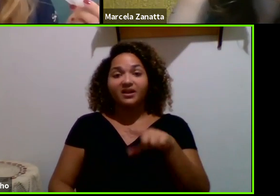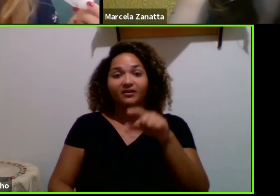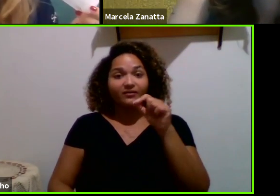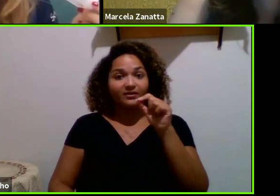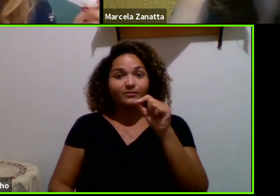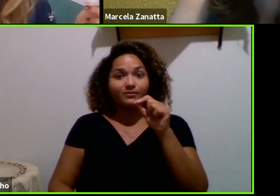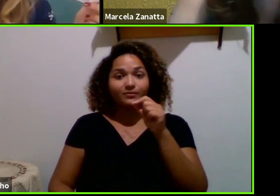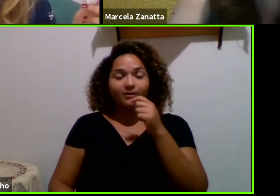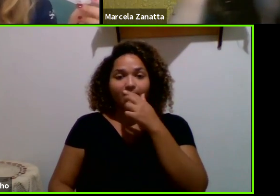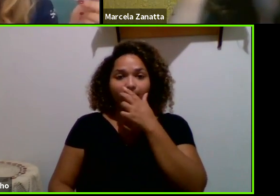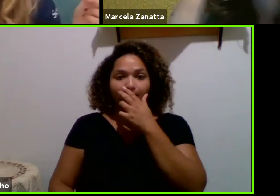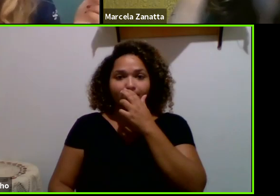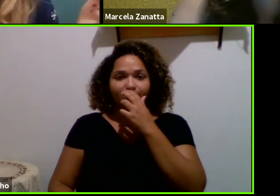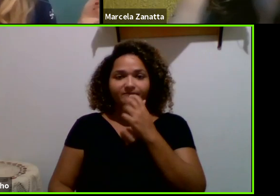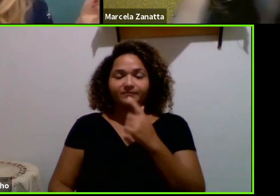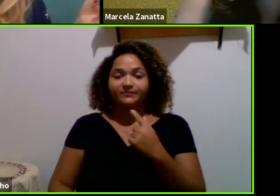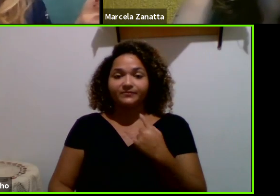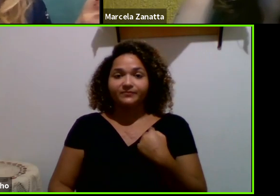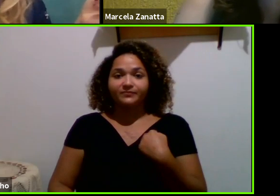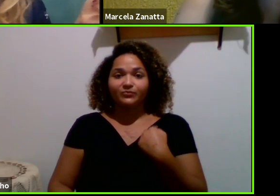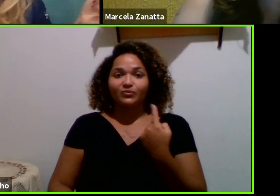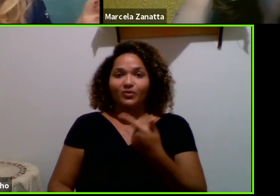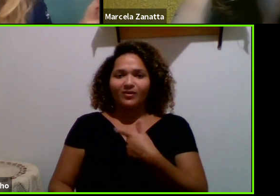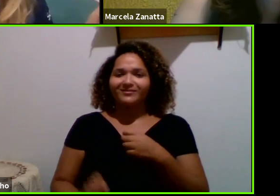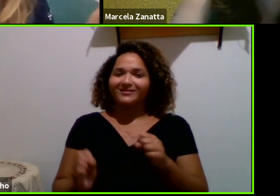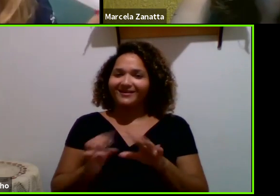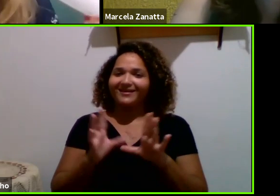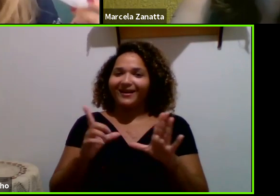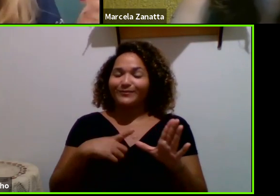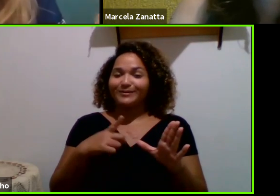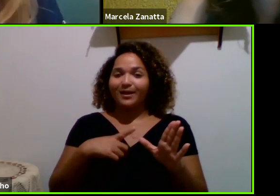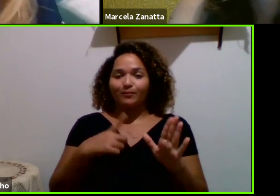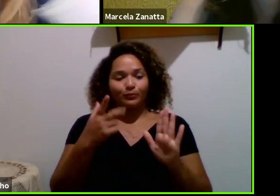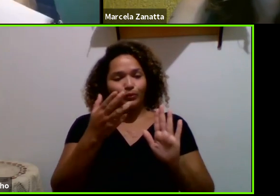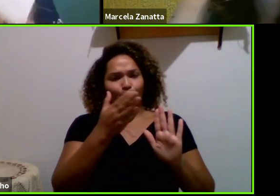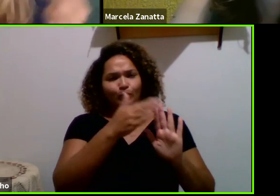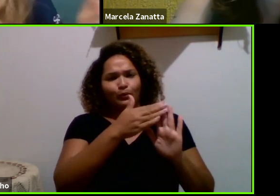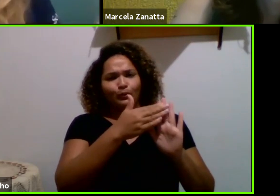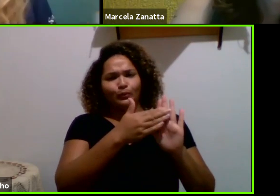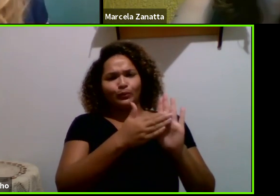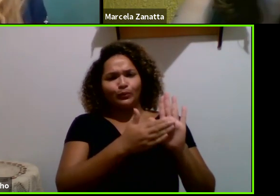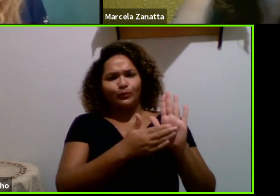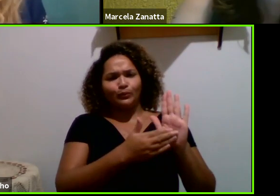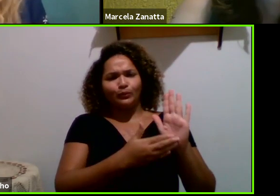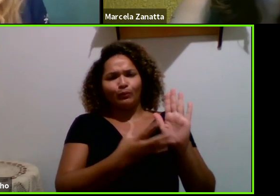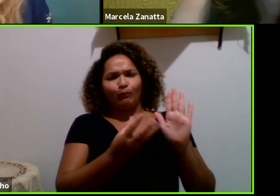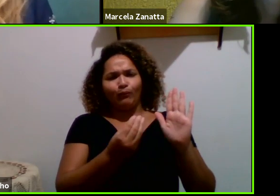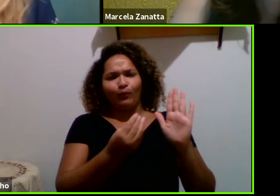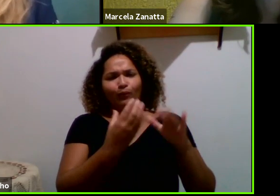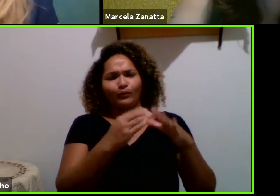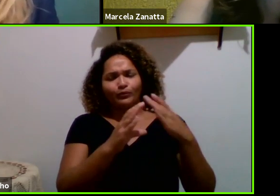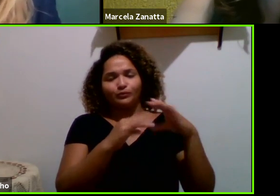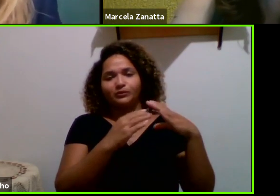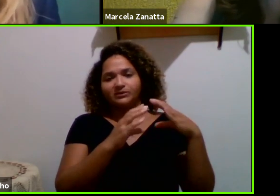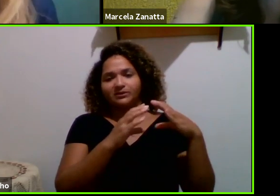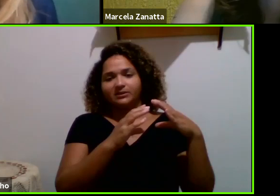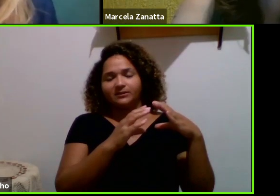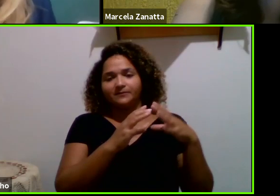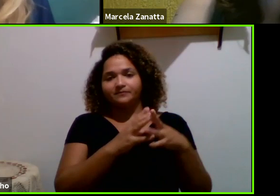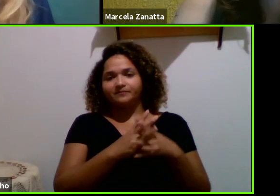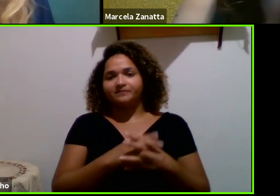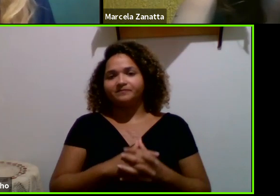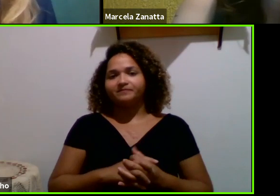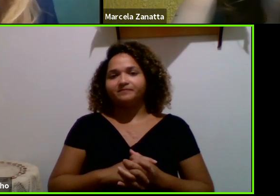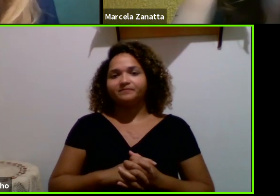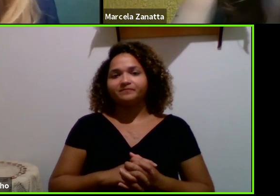Nós, parteiros, temos uma playlist de parto, temos um monte de música para todos os